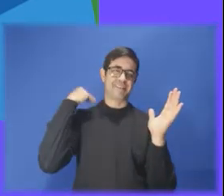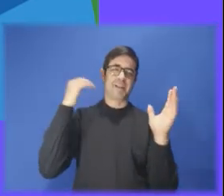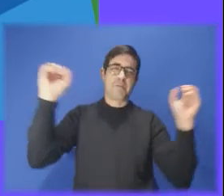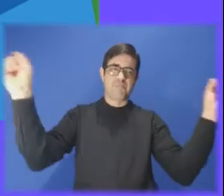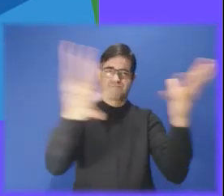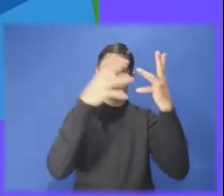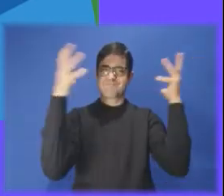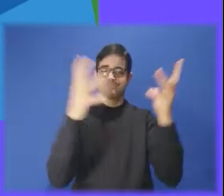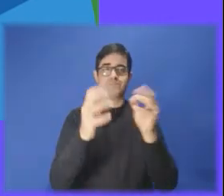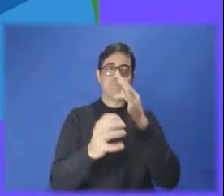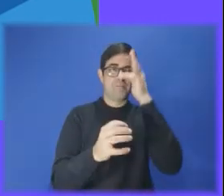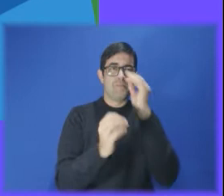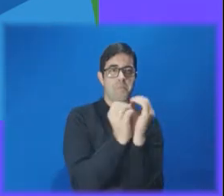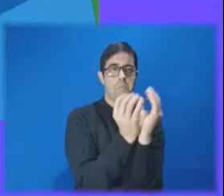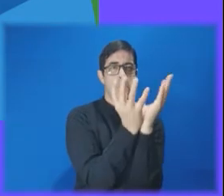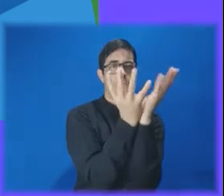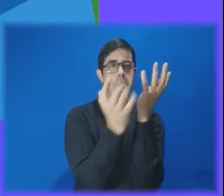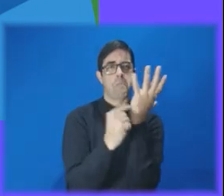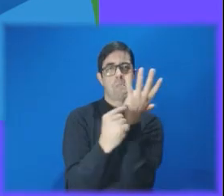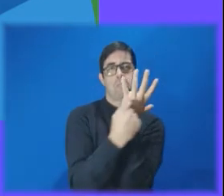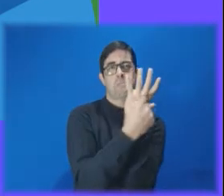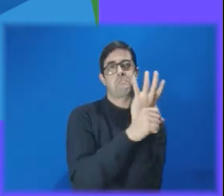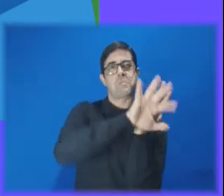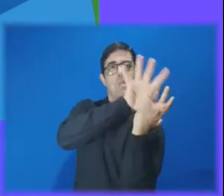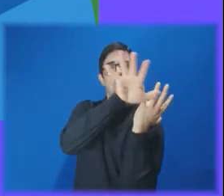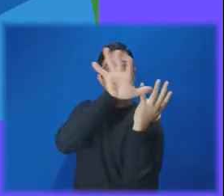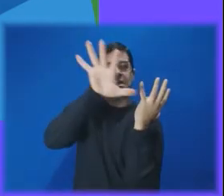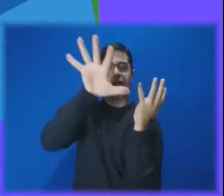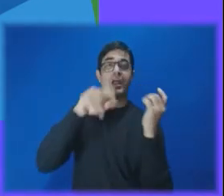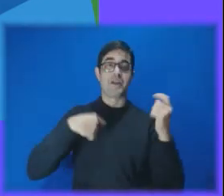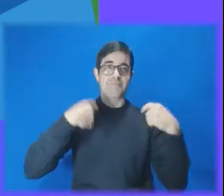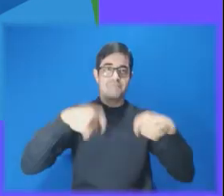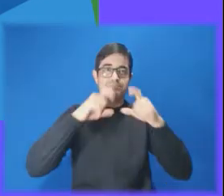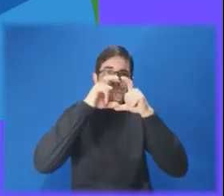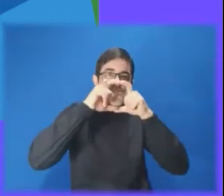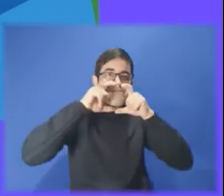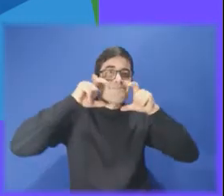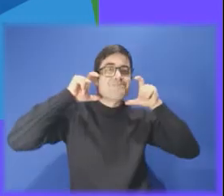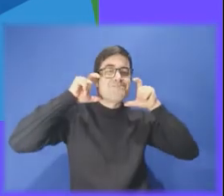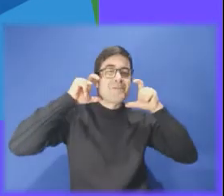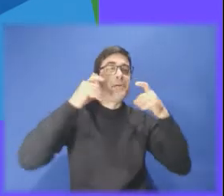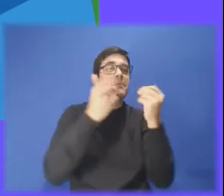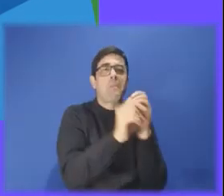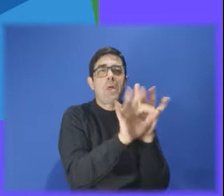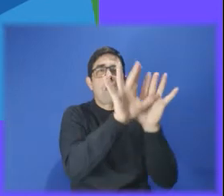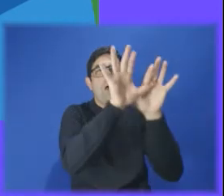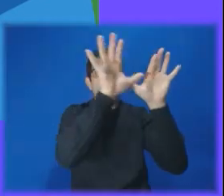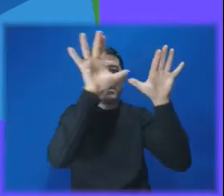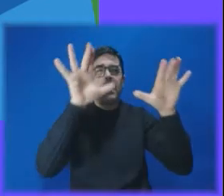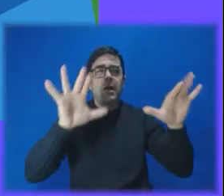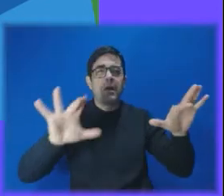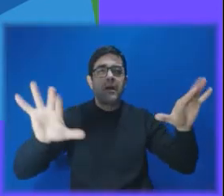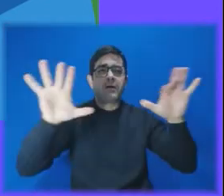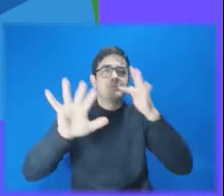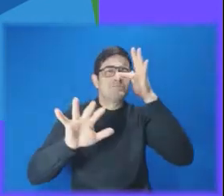de uma tempestade de pólen e a gente não conseguia respirar. Foi preciso usar máscara para poder respirar, porque havia tanto